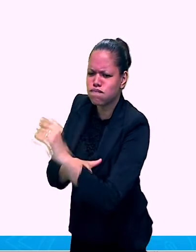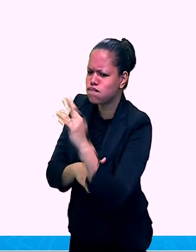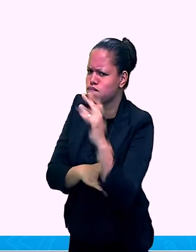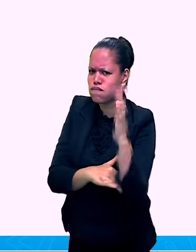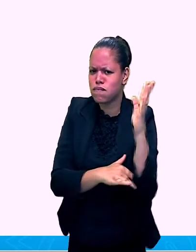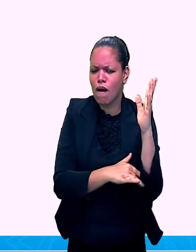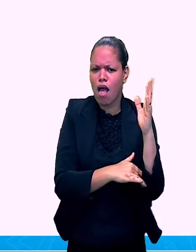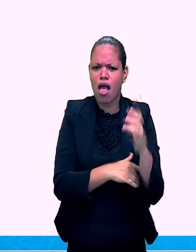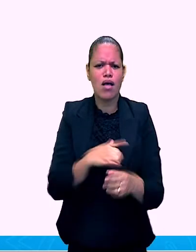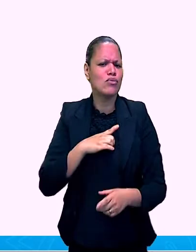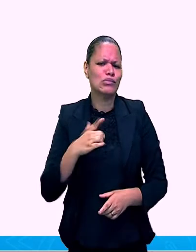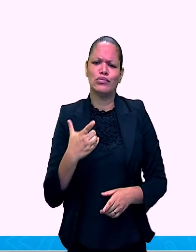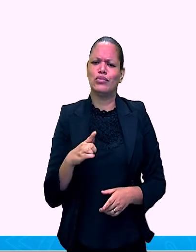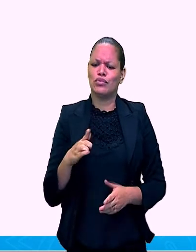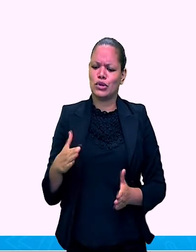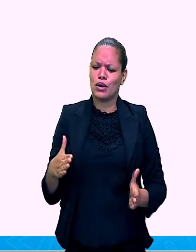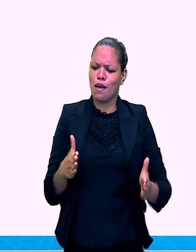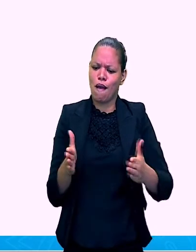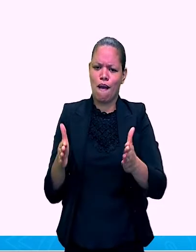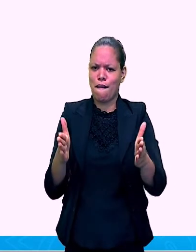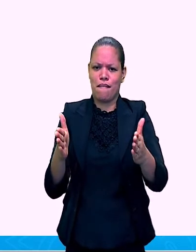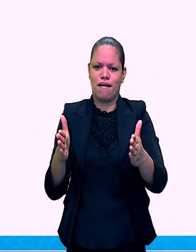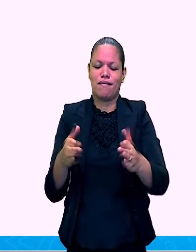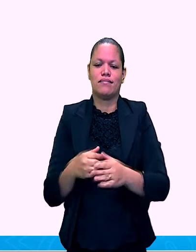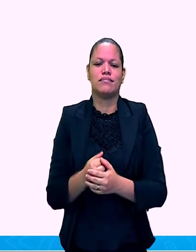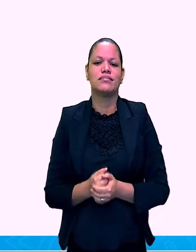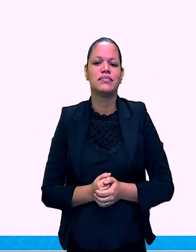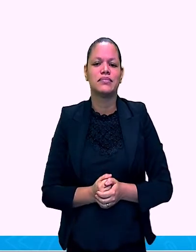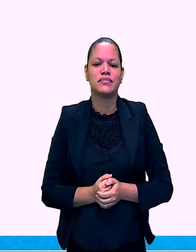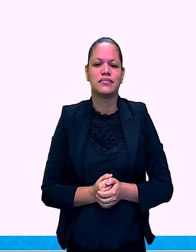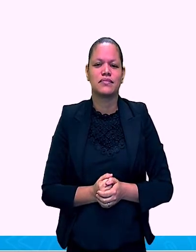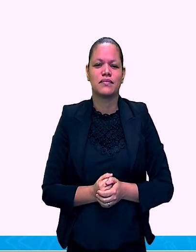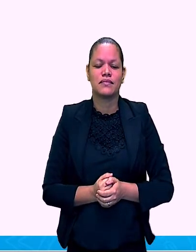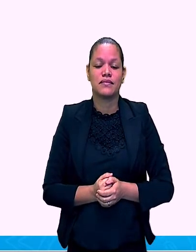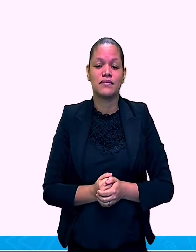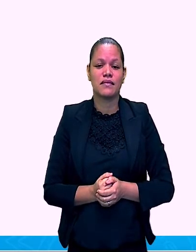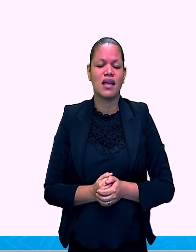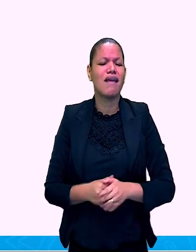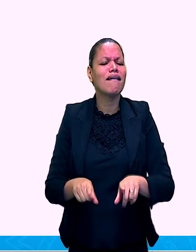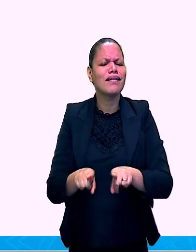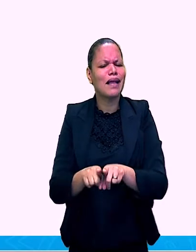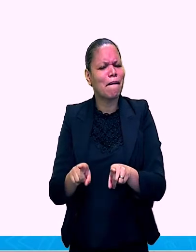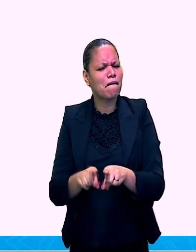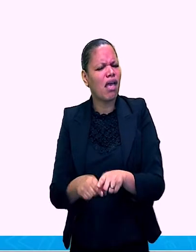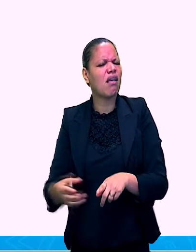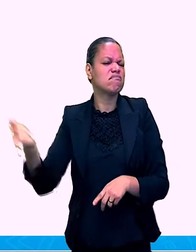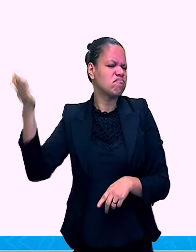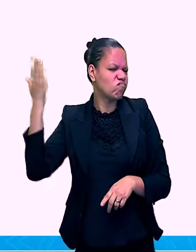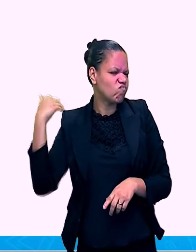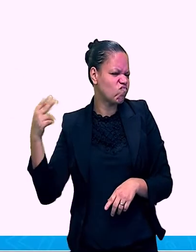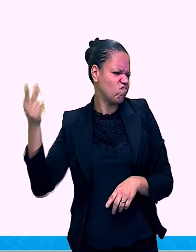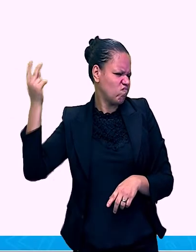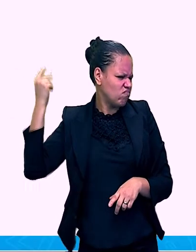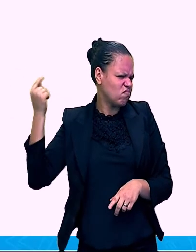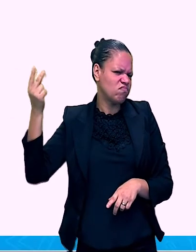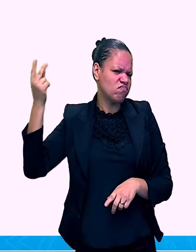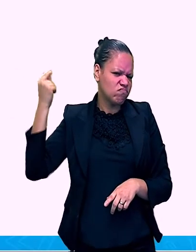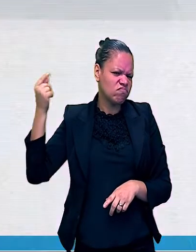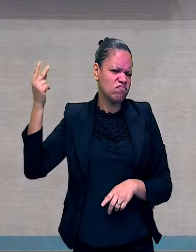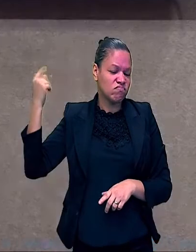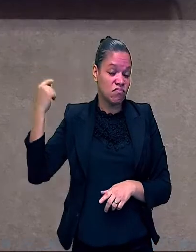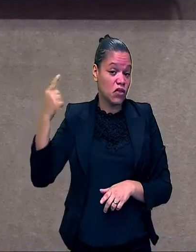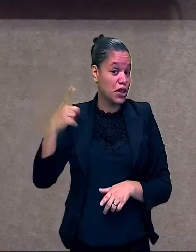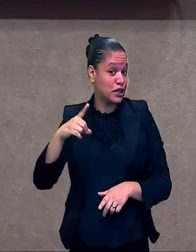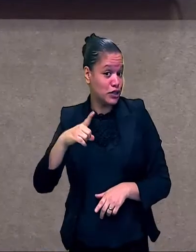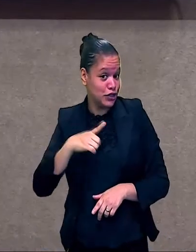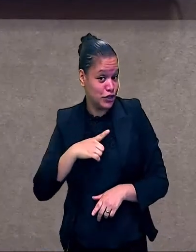transporte. Ok? Então, vamos lá. E nessa época aqui já existia, sim, né, principalmente a questão